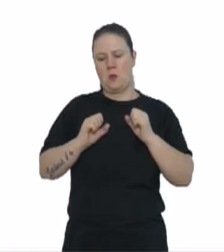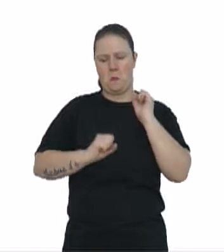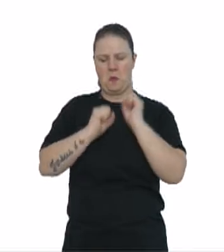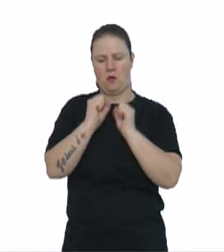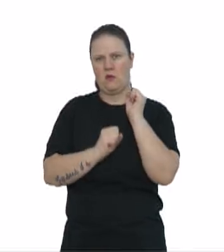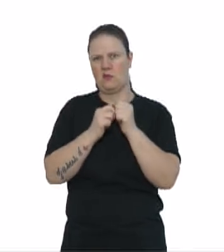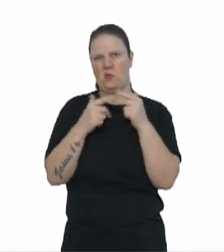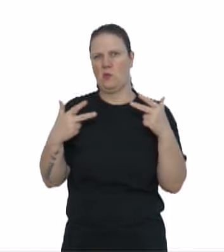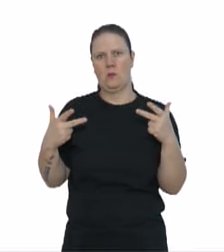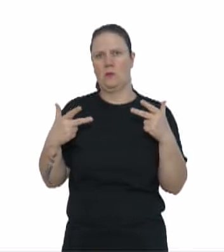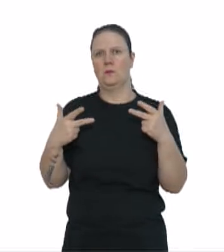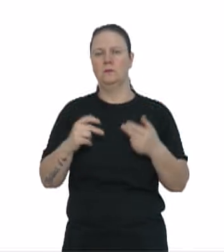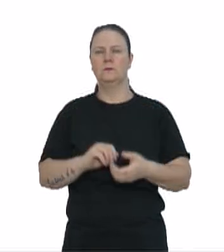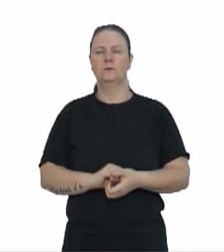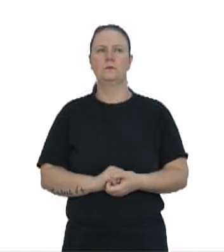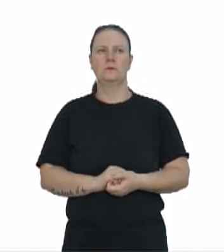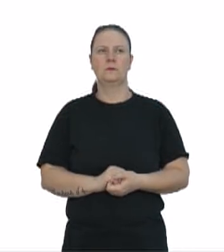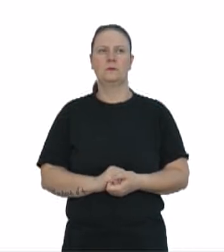Então,